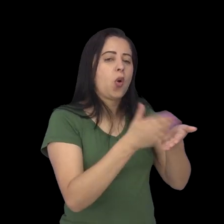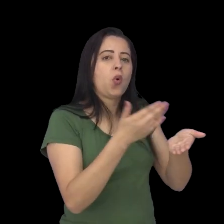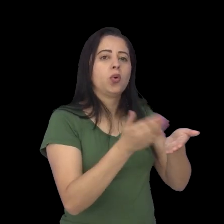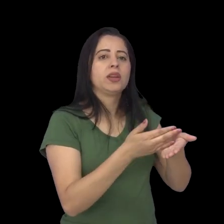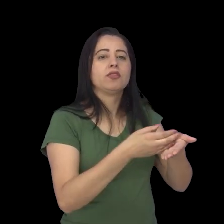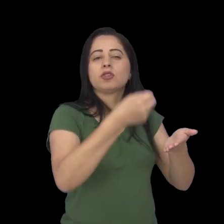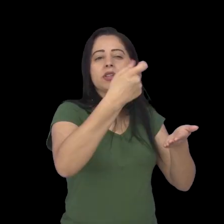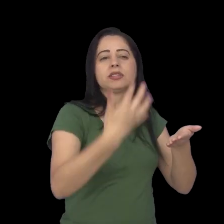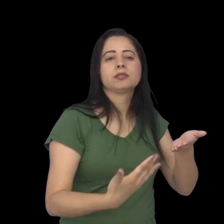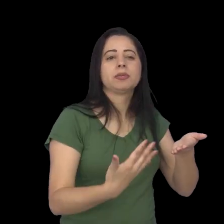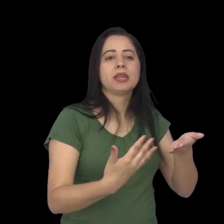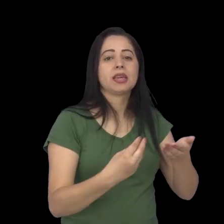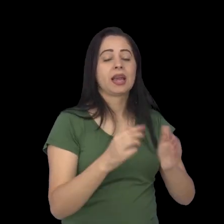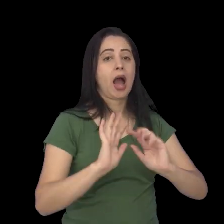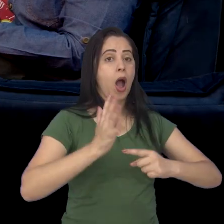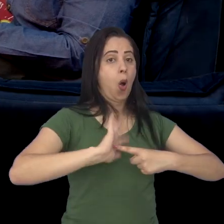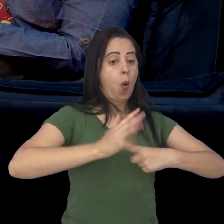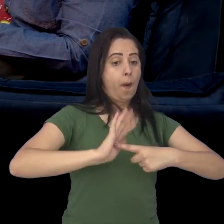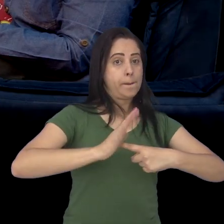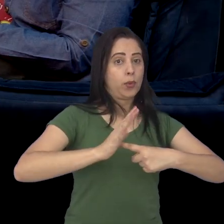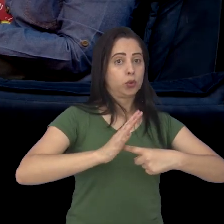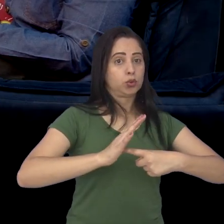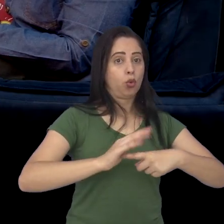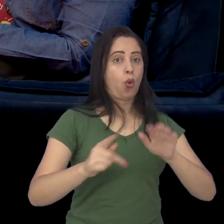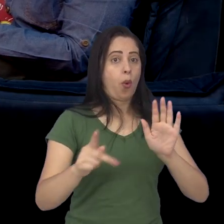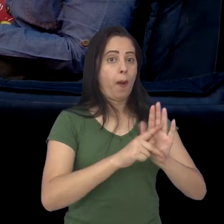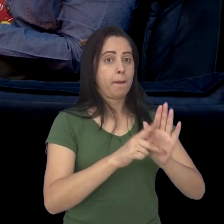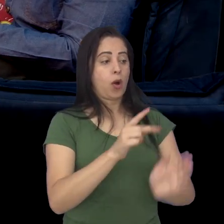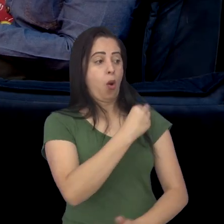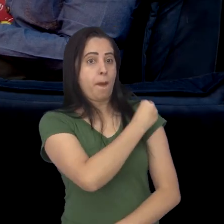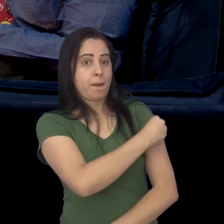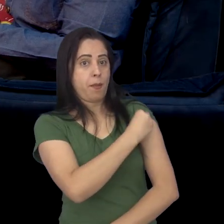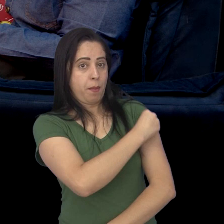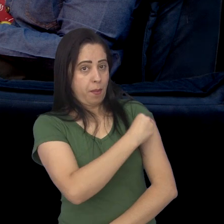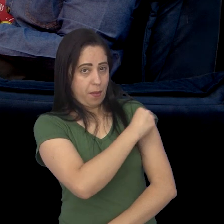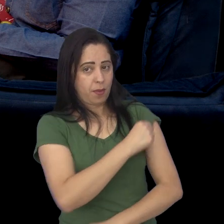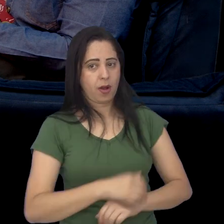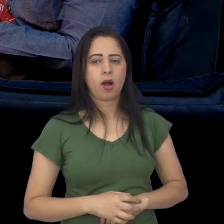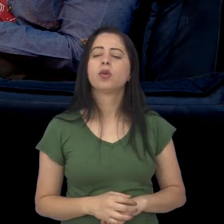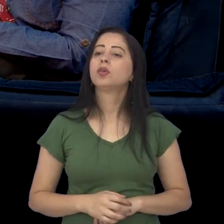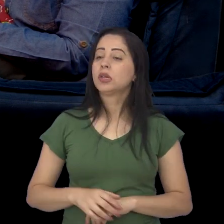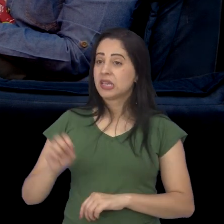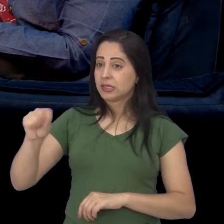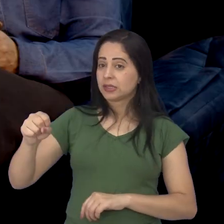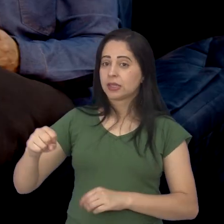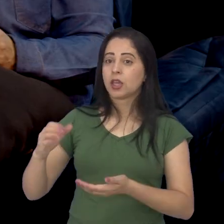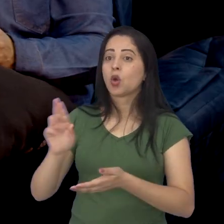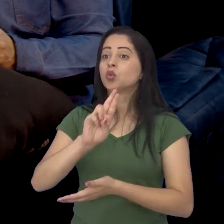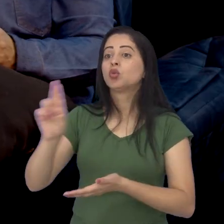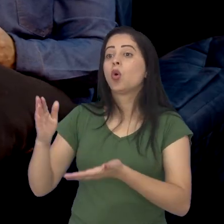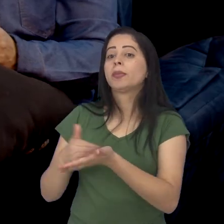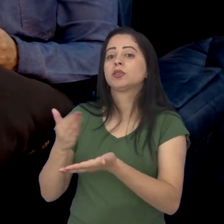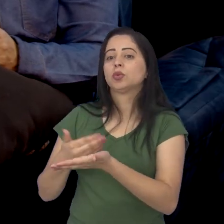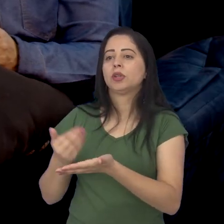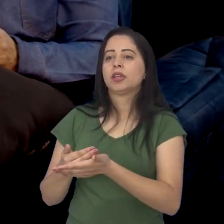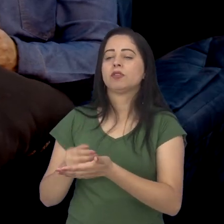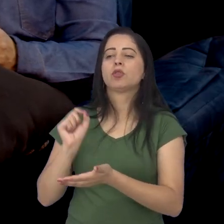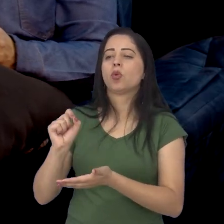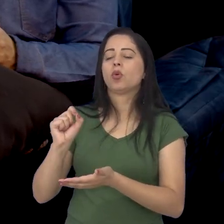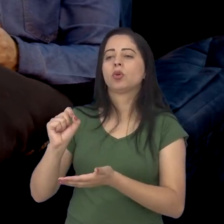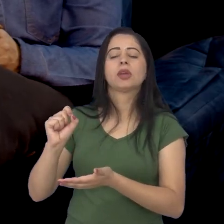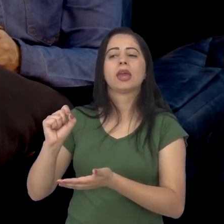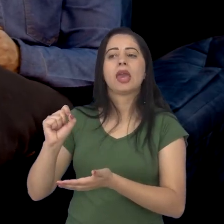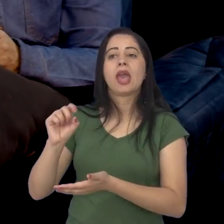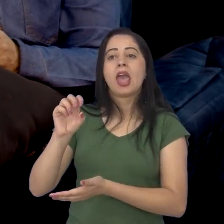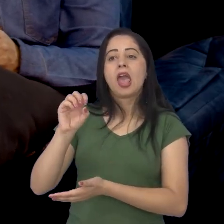do motor a álcool. Que inclusive foi em 2012 e aí até queria saber, o nome do livro é A Solução Brasileira,